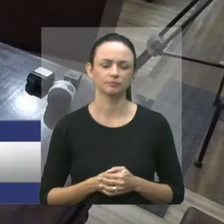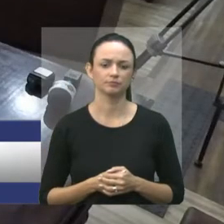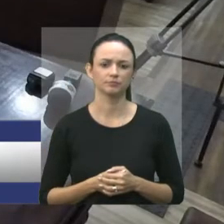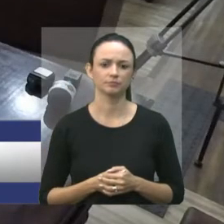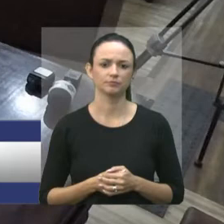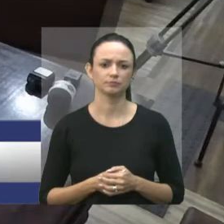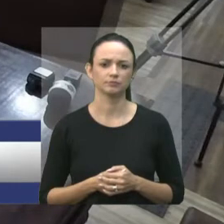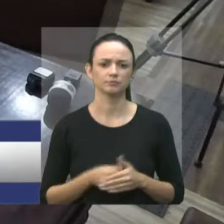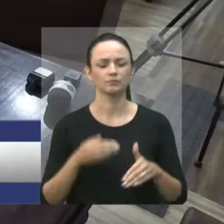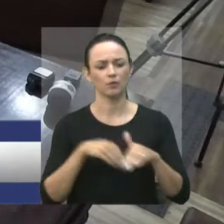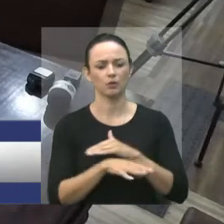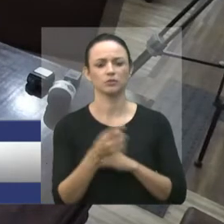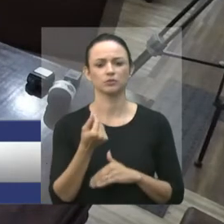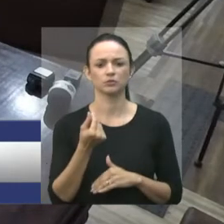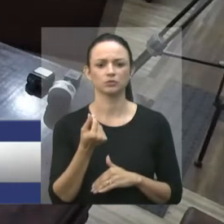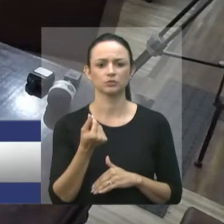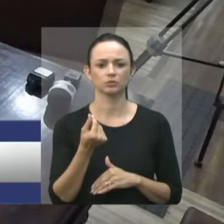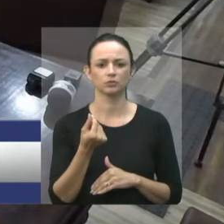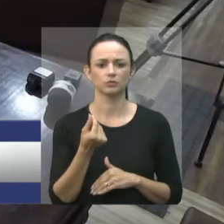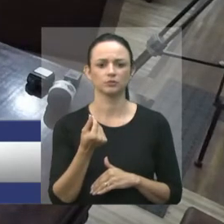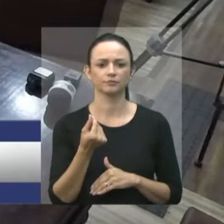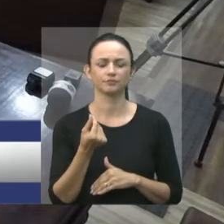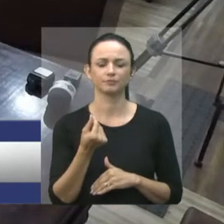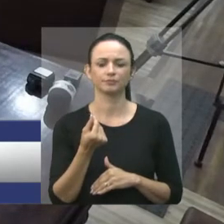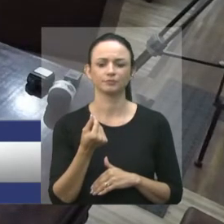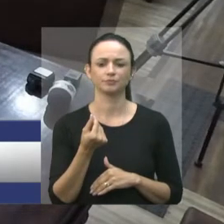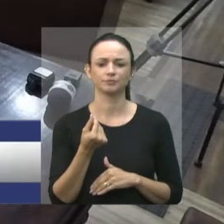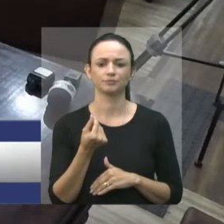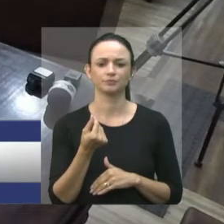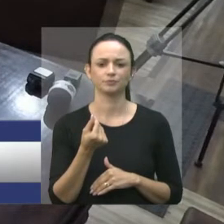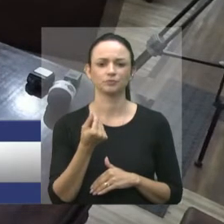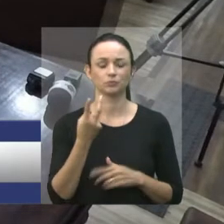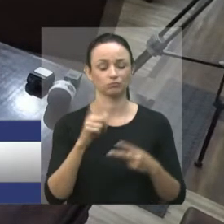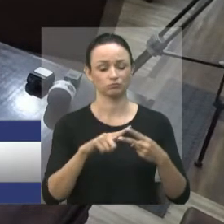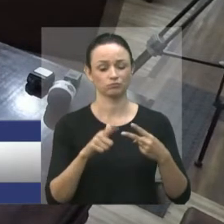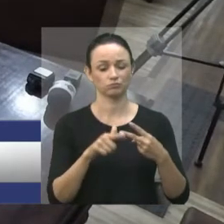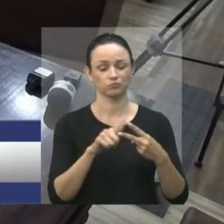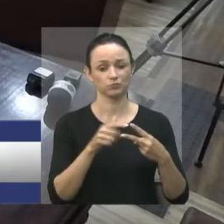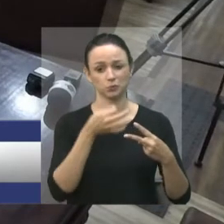guardar dinheiro a gente vê com dois sentidos.